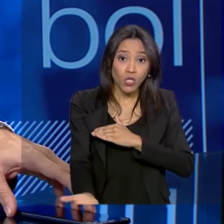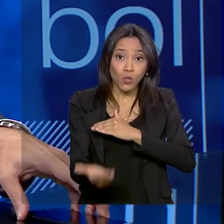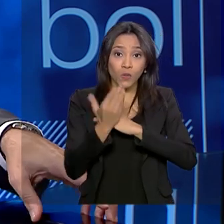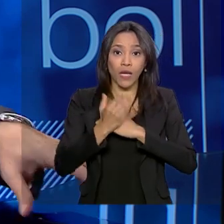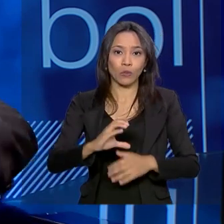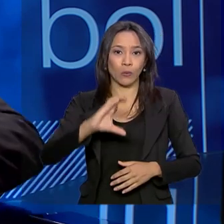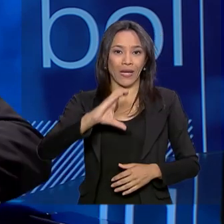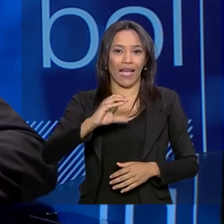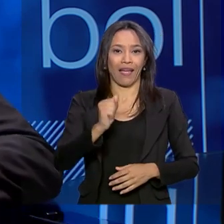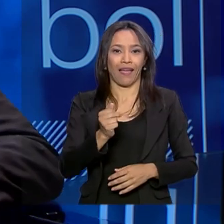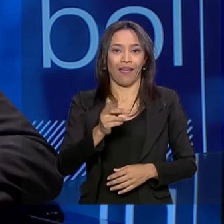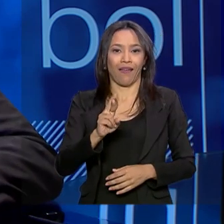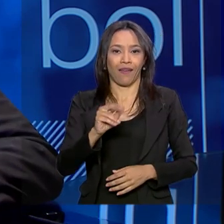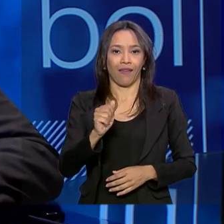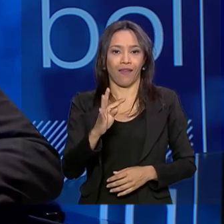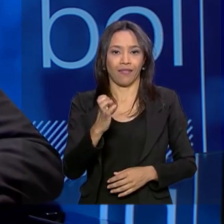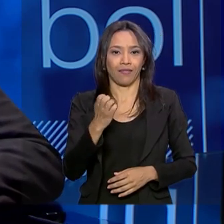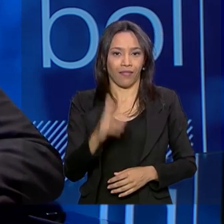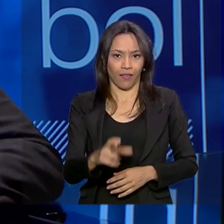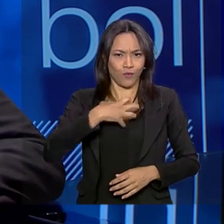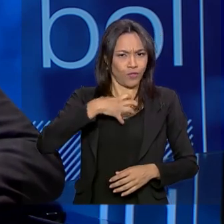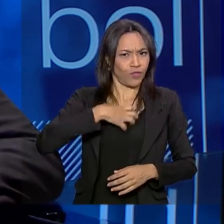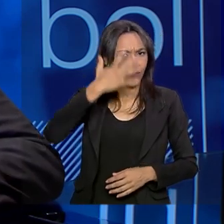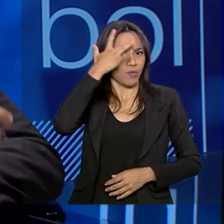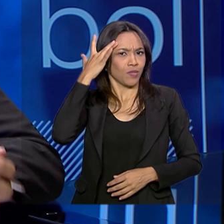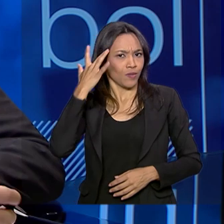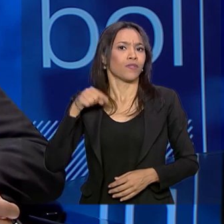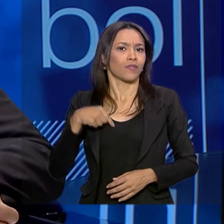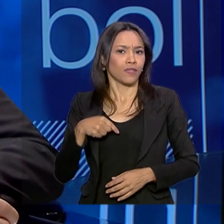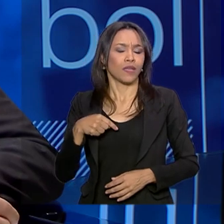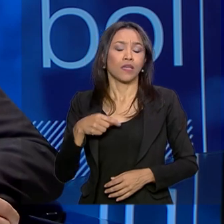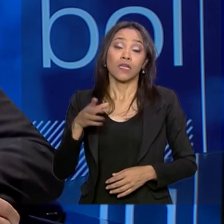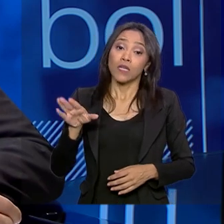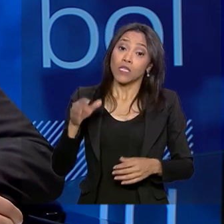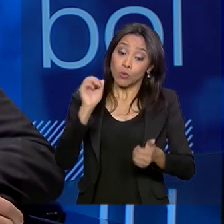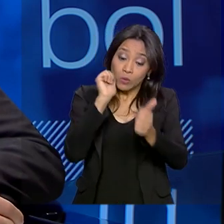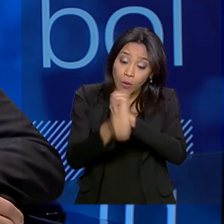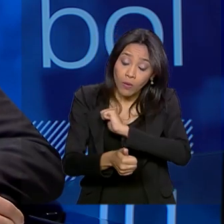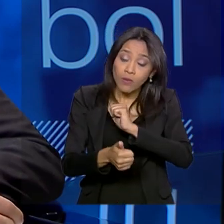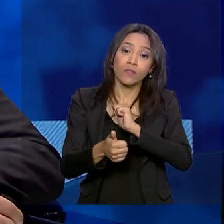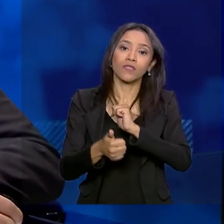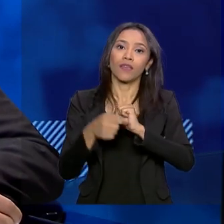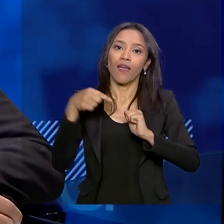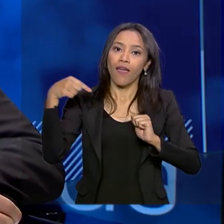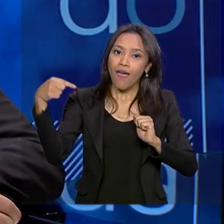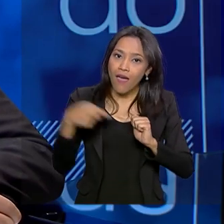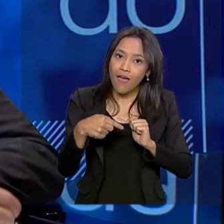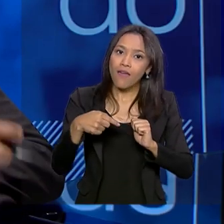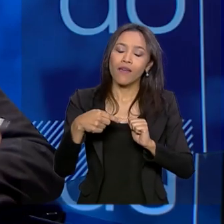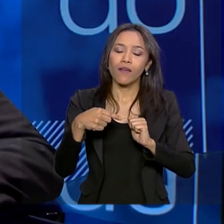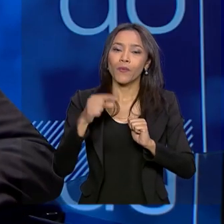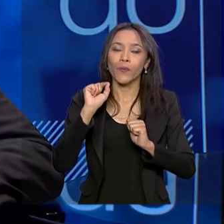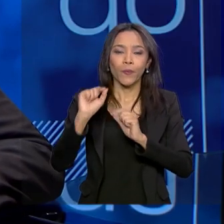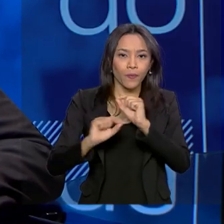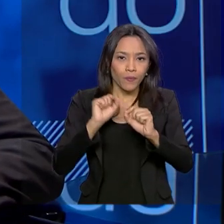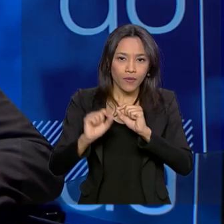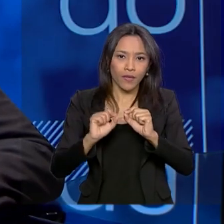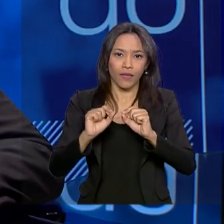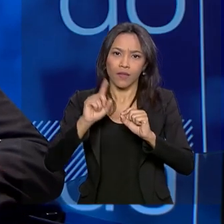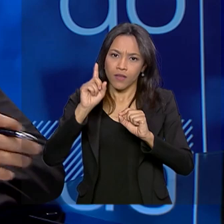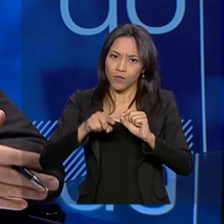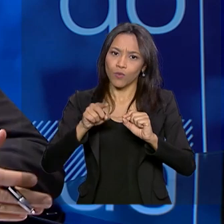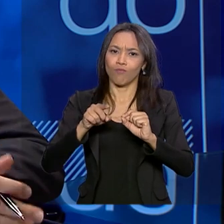da personalidade das pessoas? Tanto que o esporte, ele é uma das vertentes do programa Em